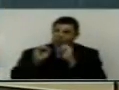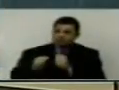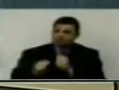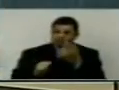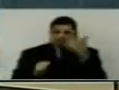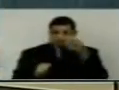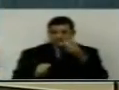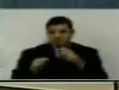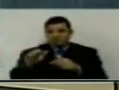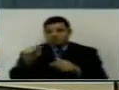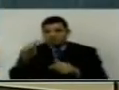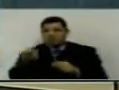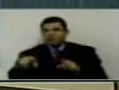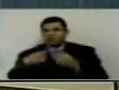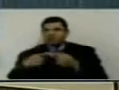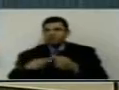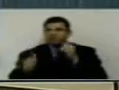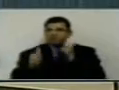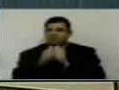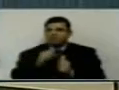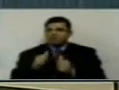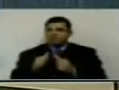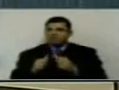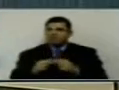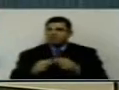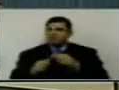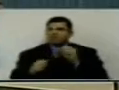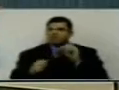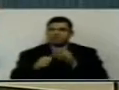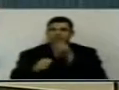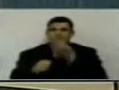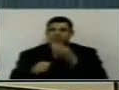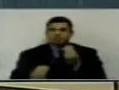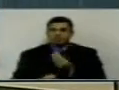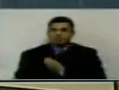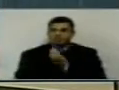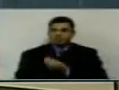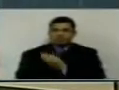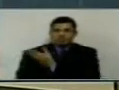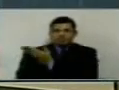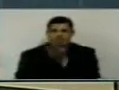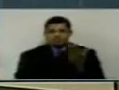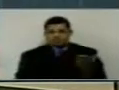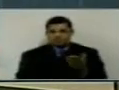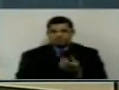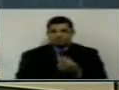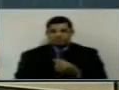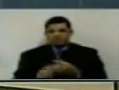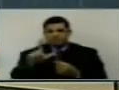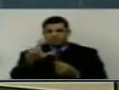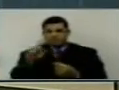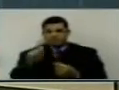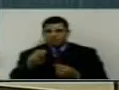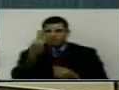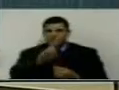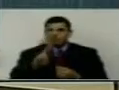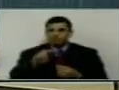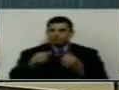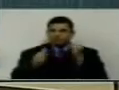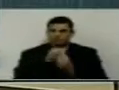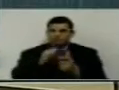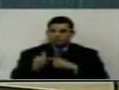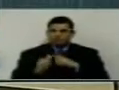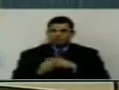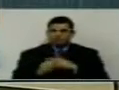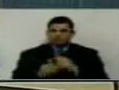podem não ser atletas, mas o esporte está dando uma chance para a vida de vocês. E o La Salle usa o esporte para